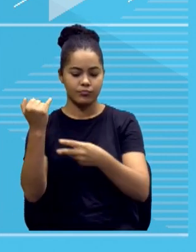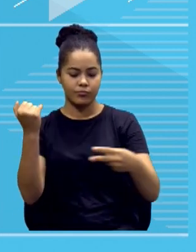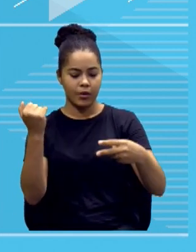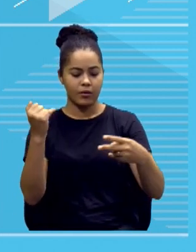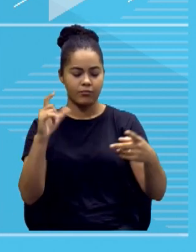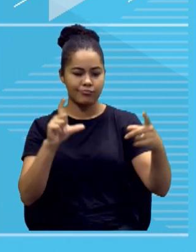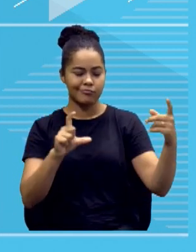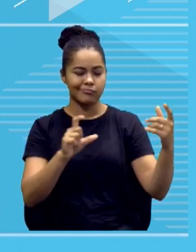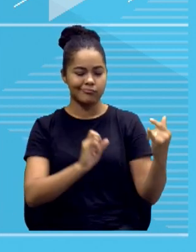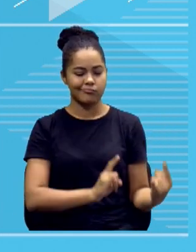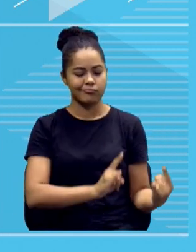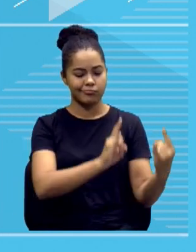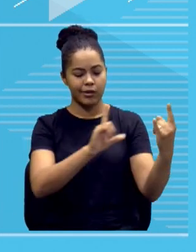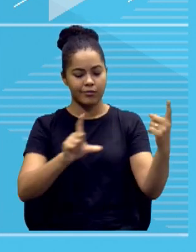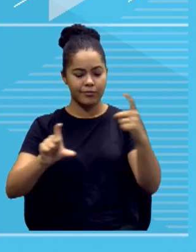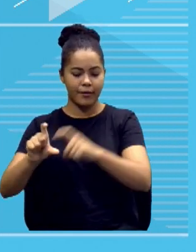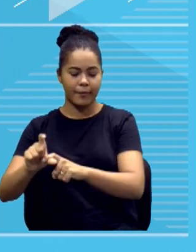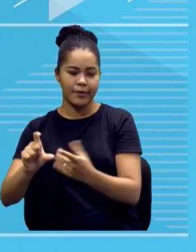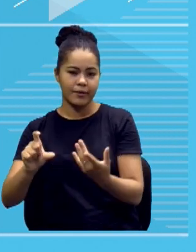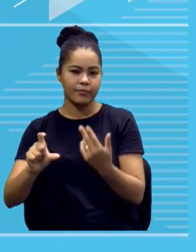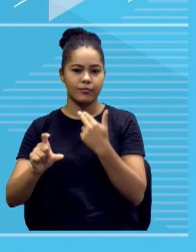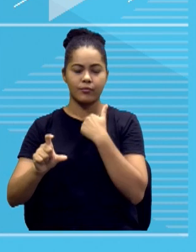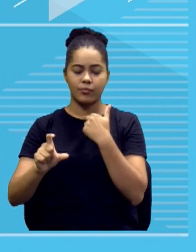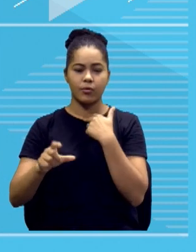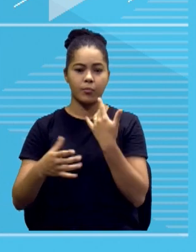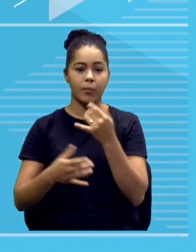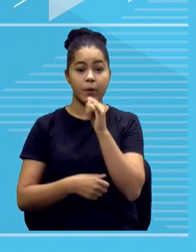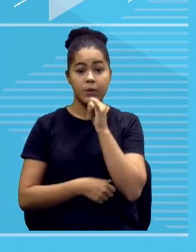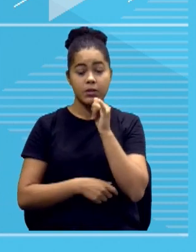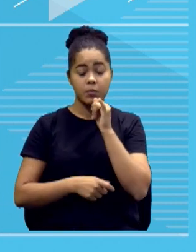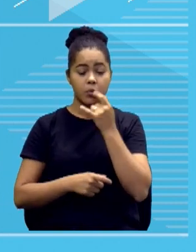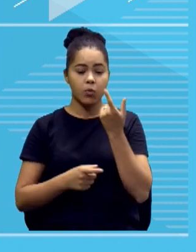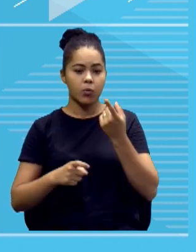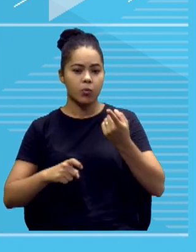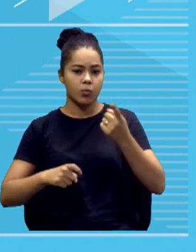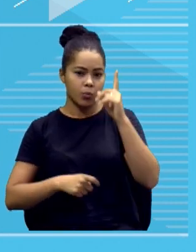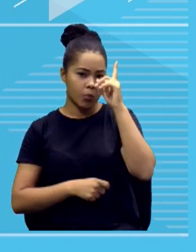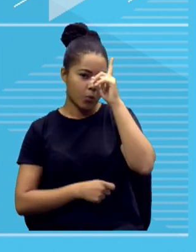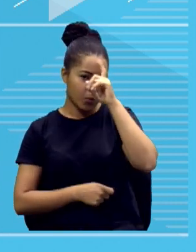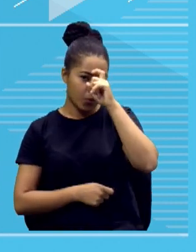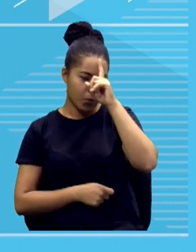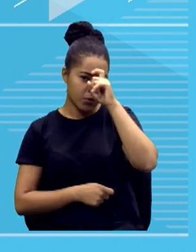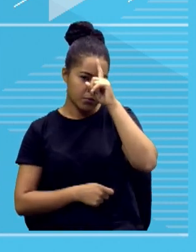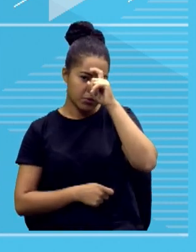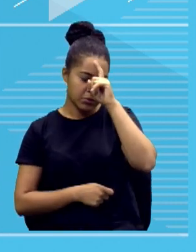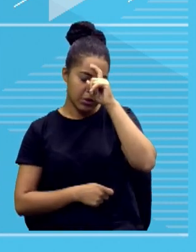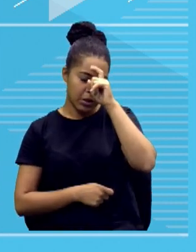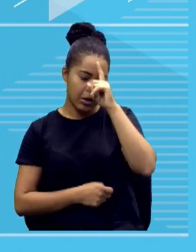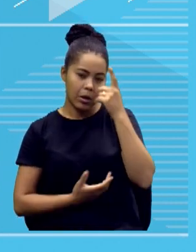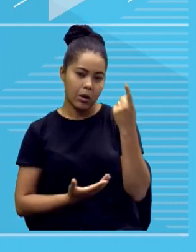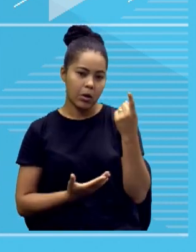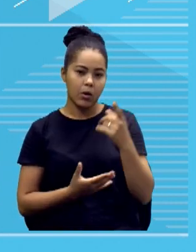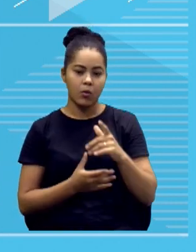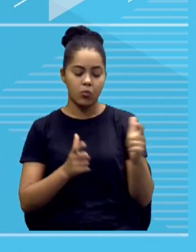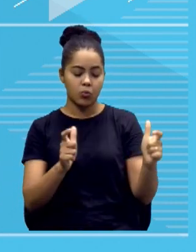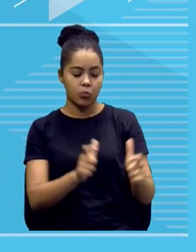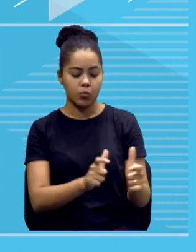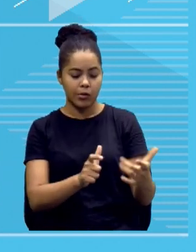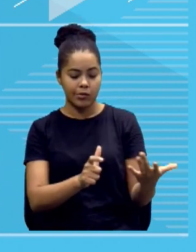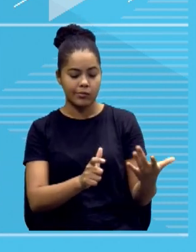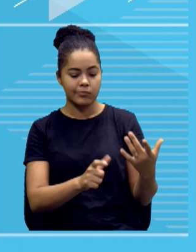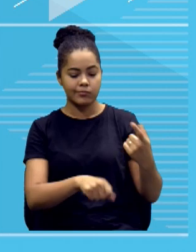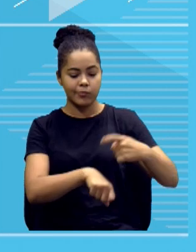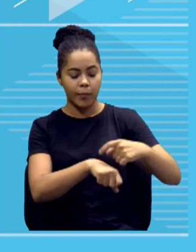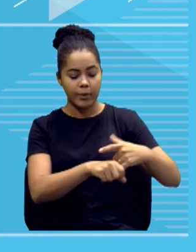cidade. Exemplo, um hospital. Imagina aí, tá um cirurgião no meio da sala de cirurgia, fazendo a